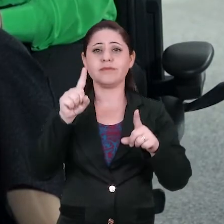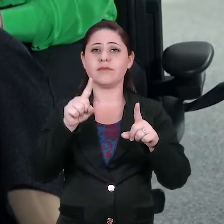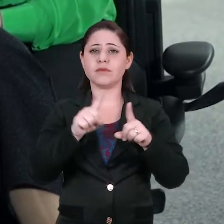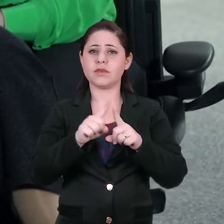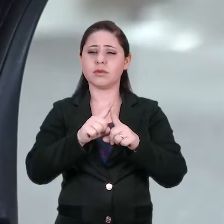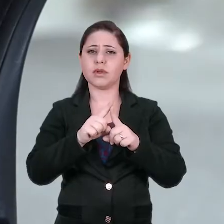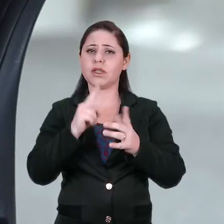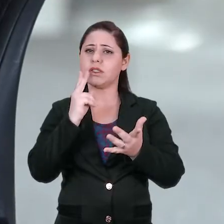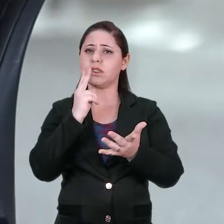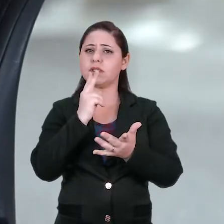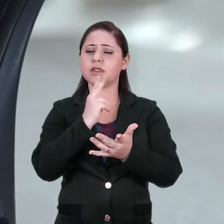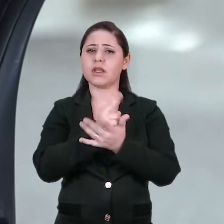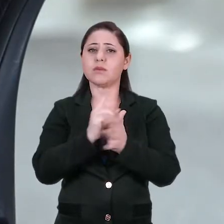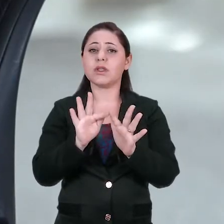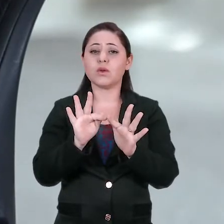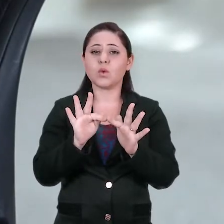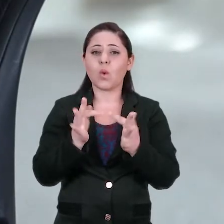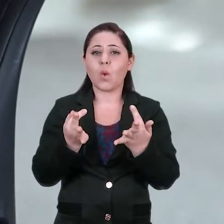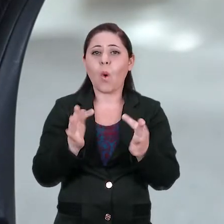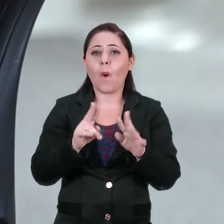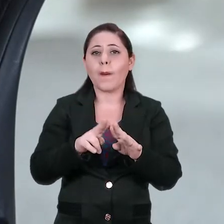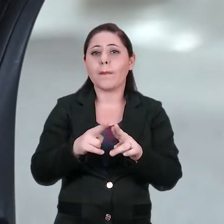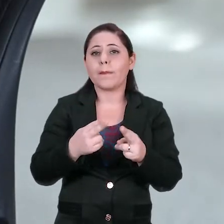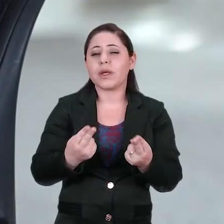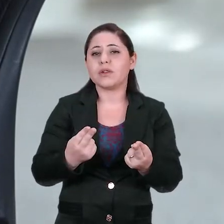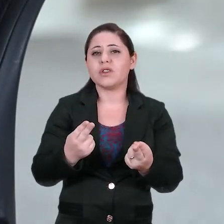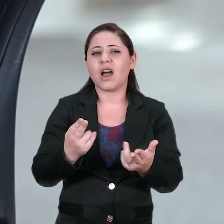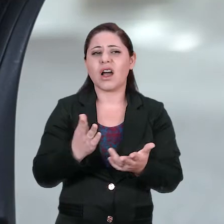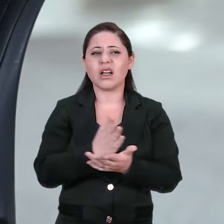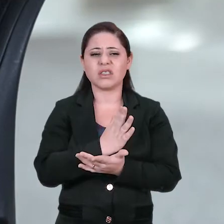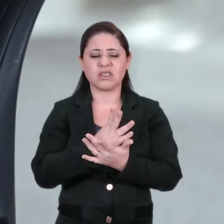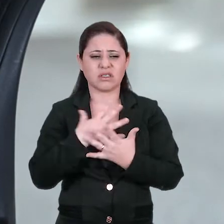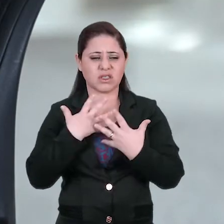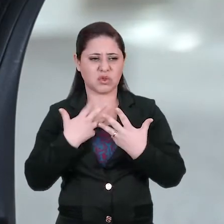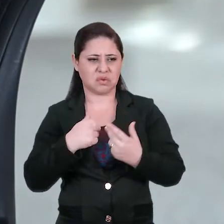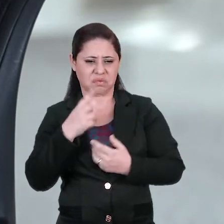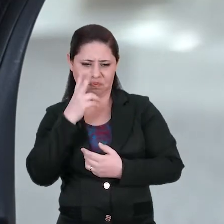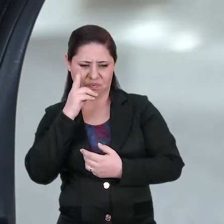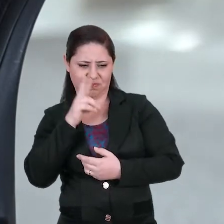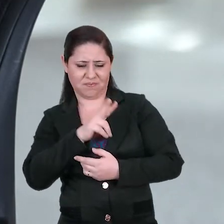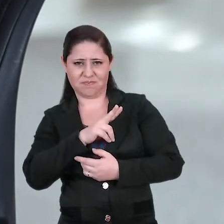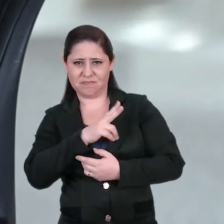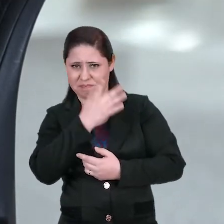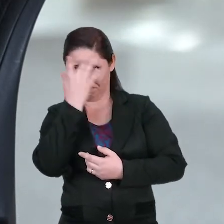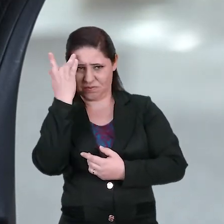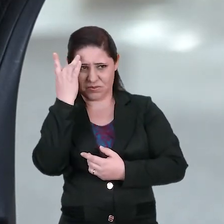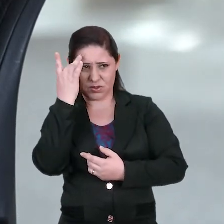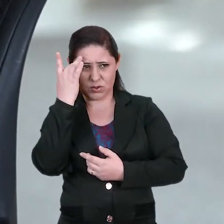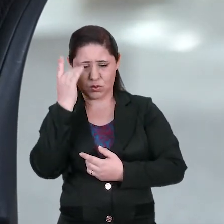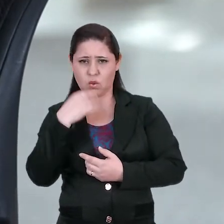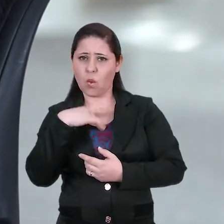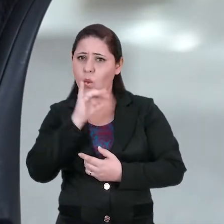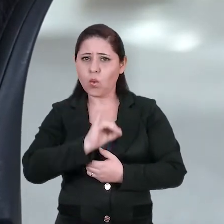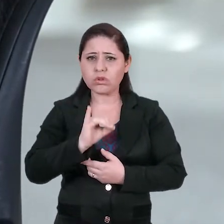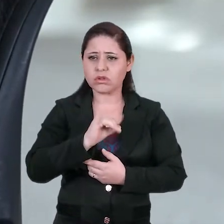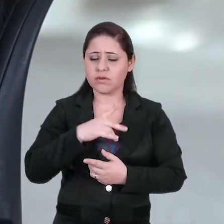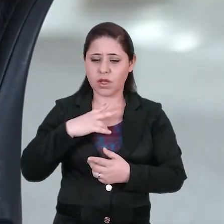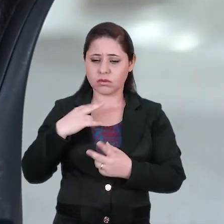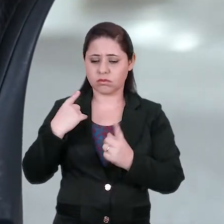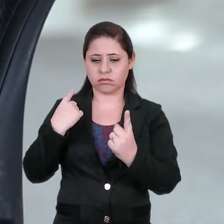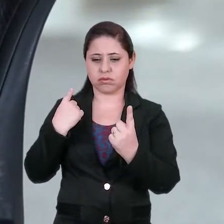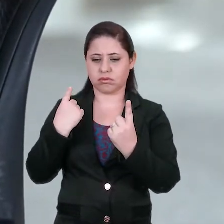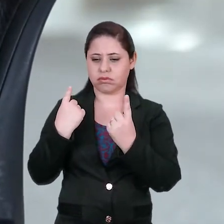ser gentil com as pessoas. Eu fico, às vezes, agastada quando as pessoas não cumprimentam, passam